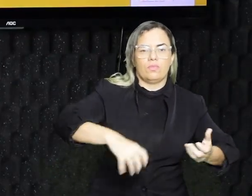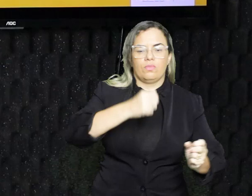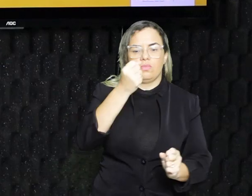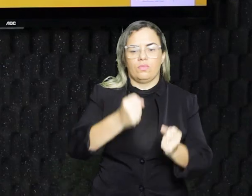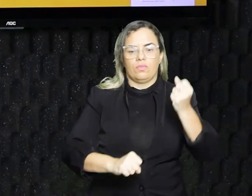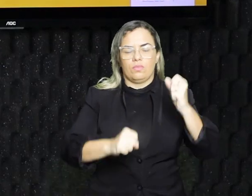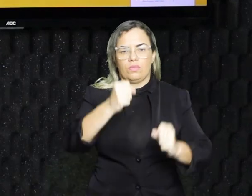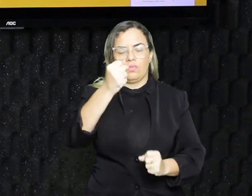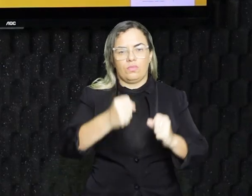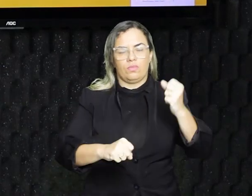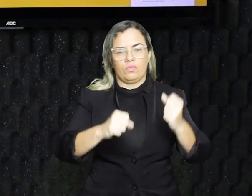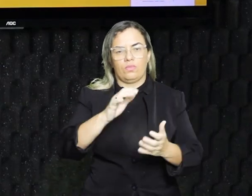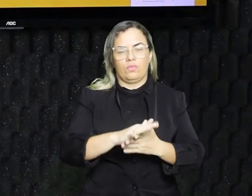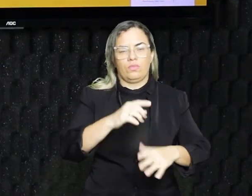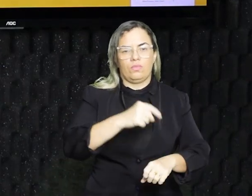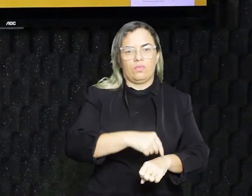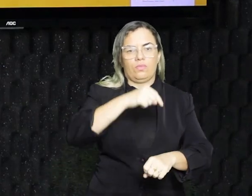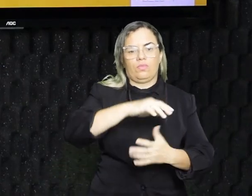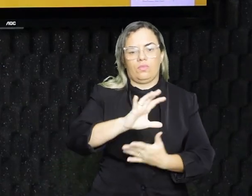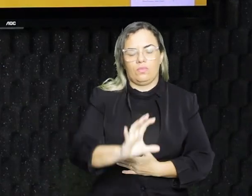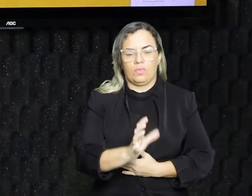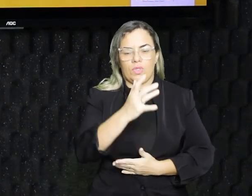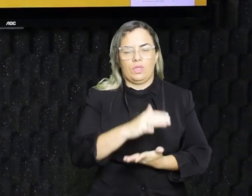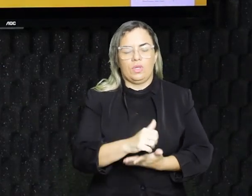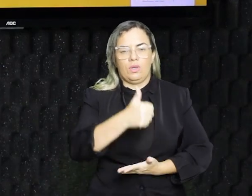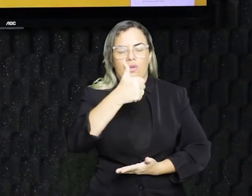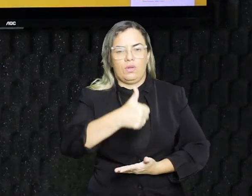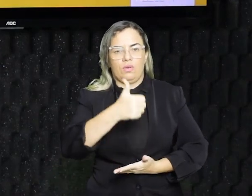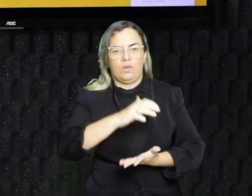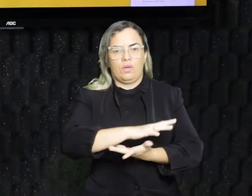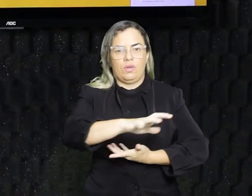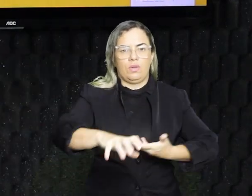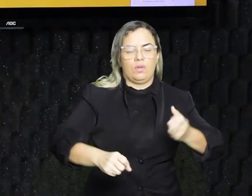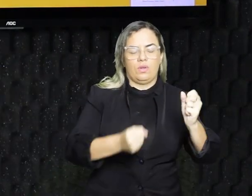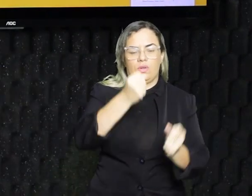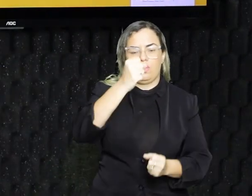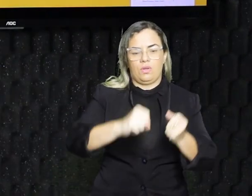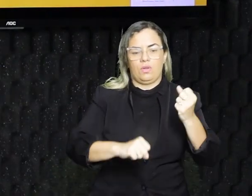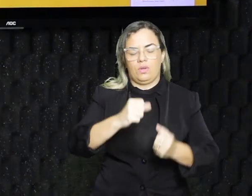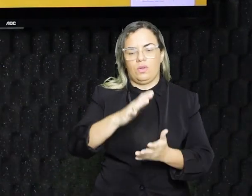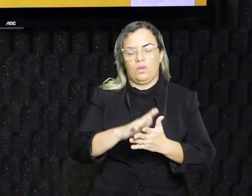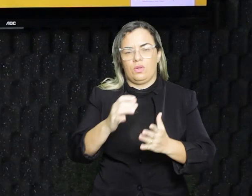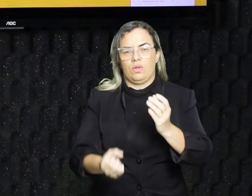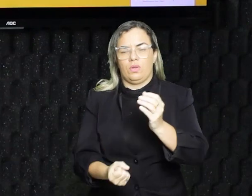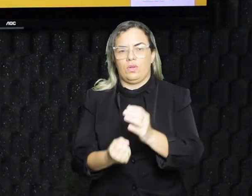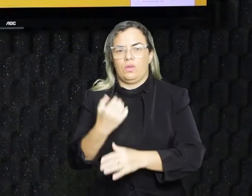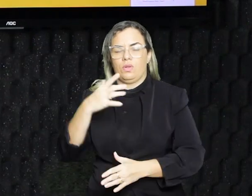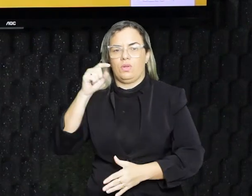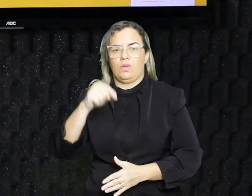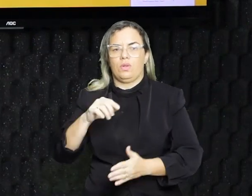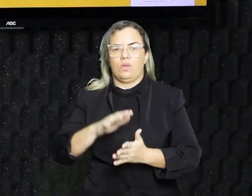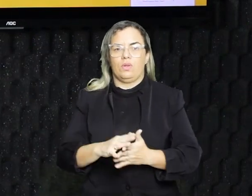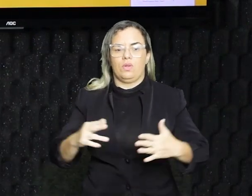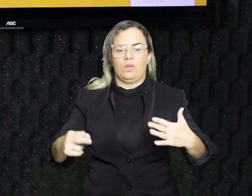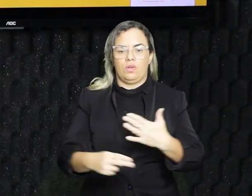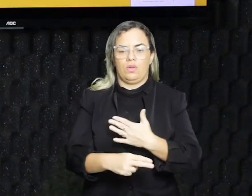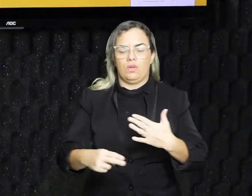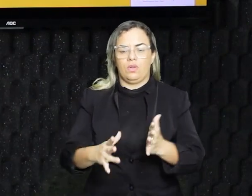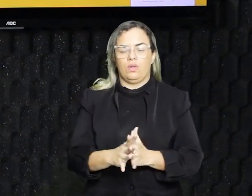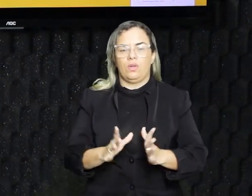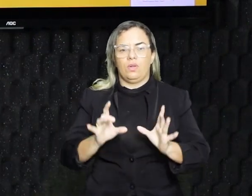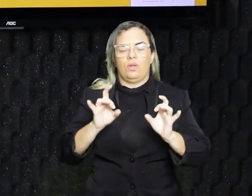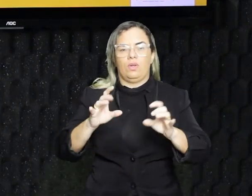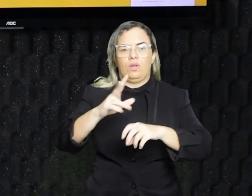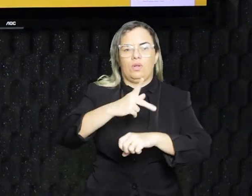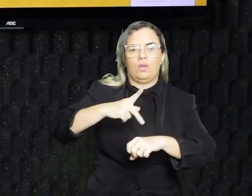industriais. A partir do momento que ocorre a primeira revolução industrial, surge por consequência o processo de urbanização,